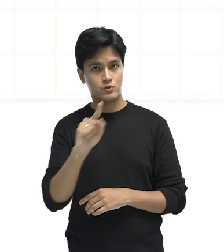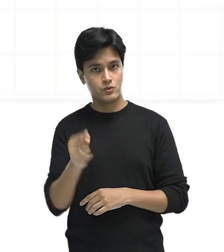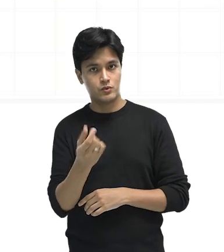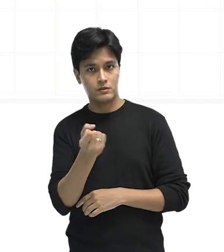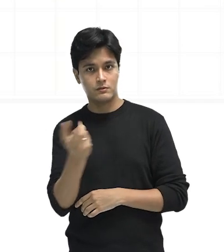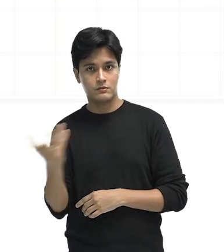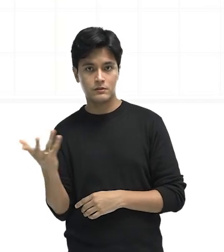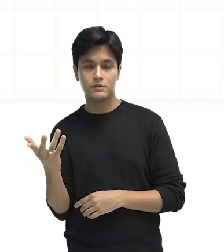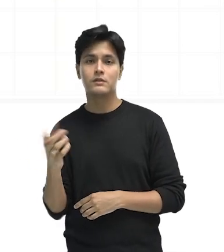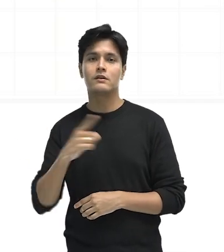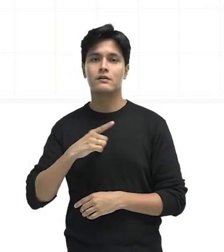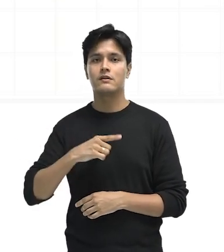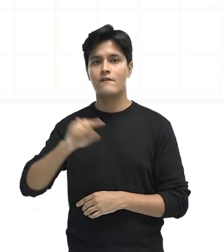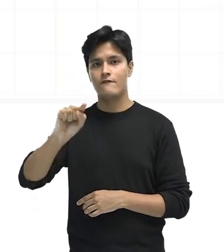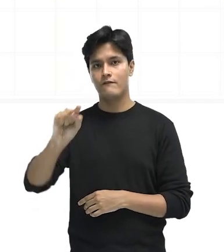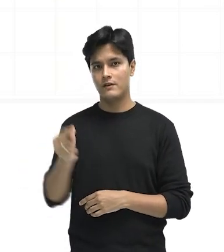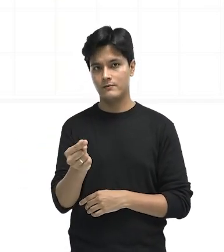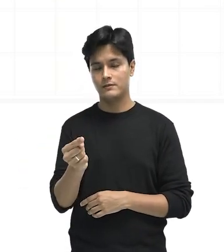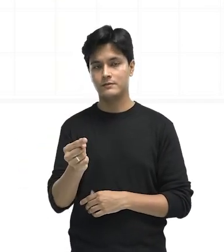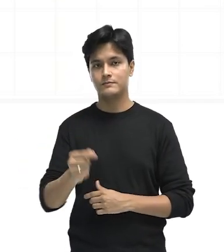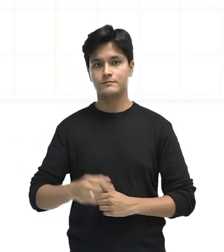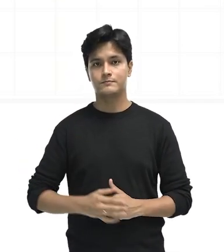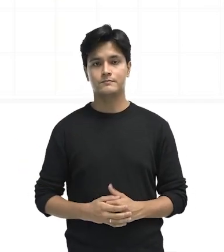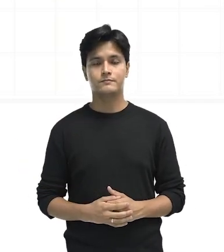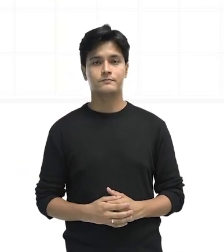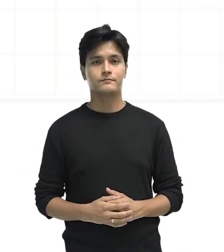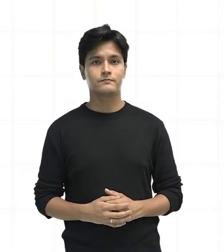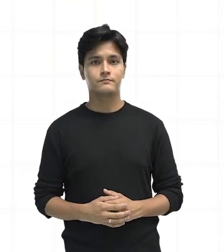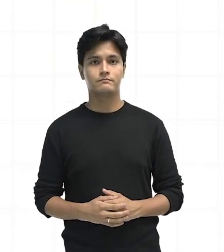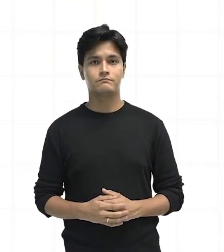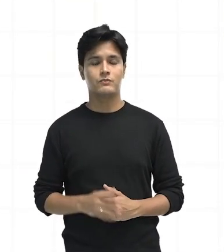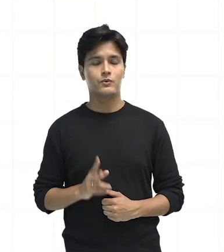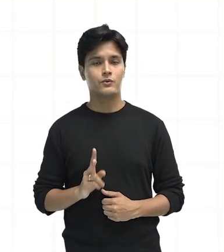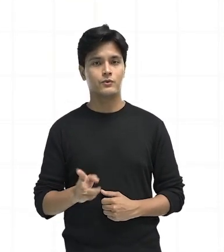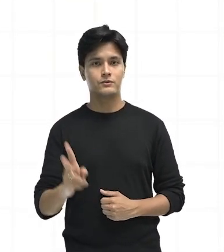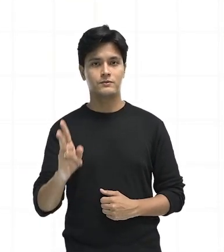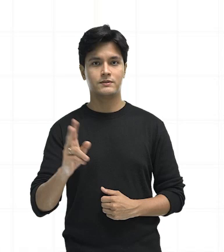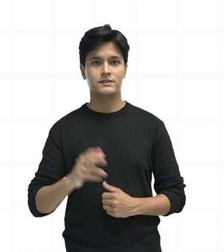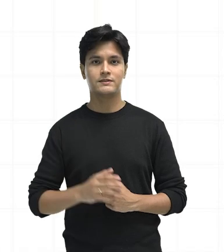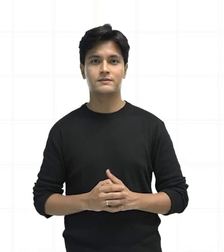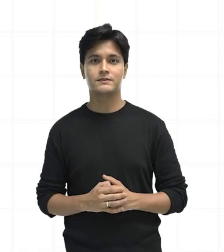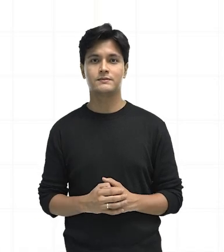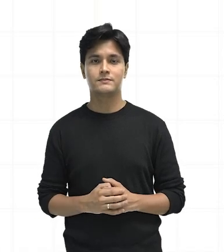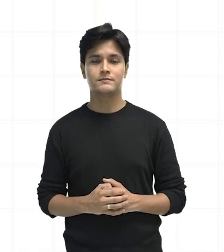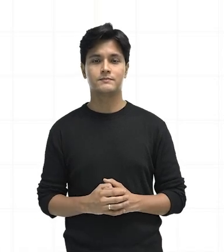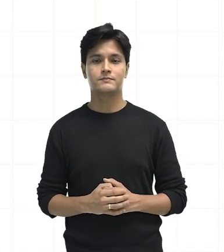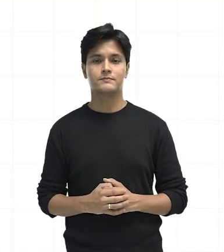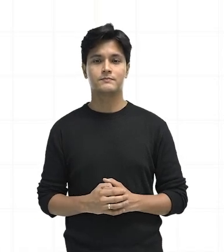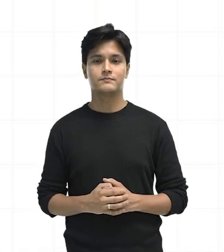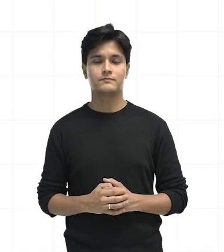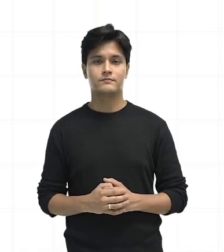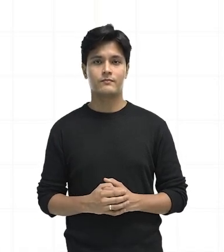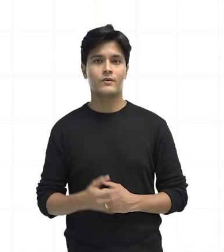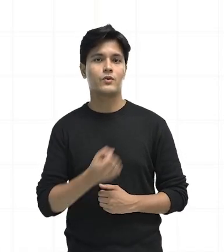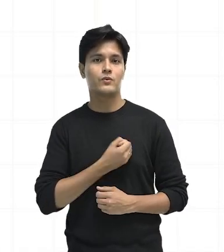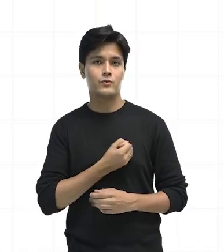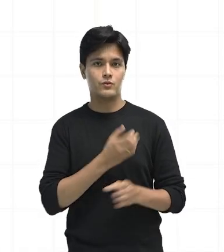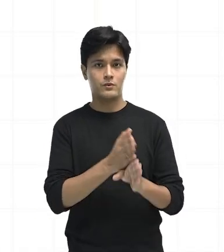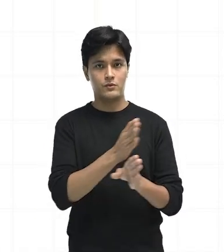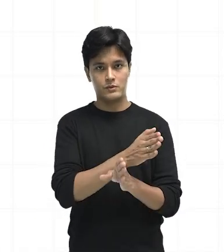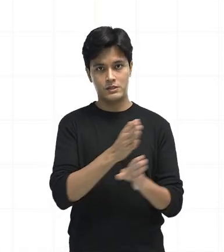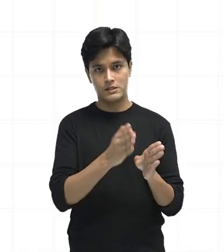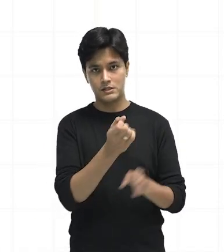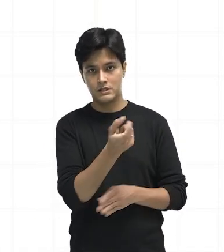existência da vírgula, ok? Vamos seguindo. Assim como os números inteiros,